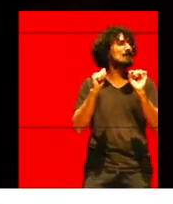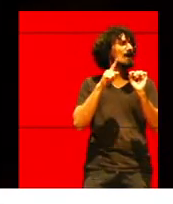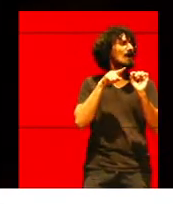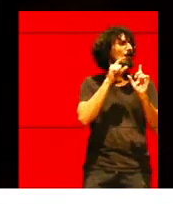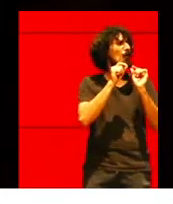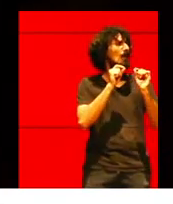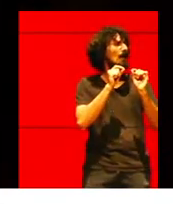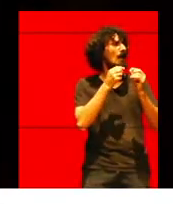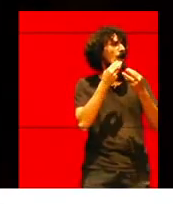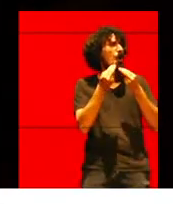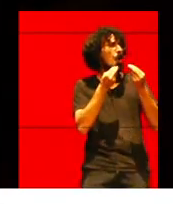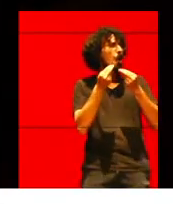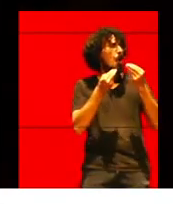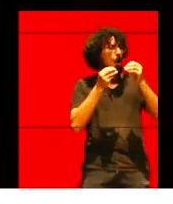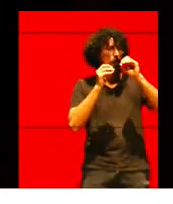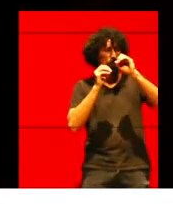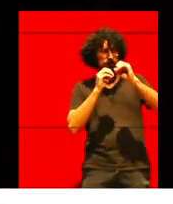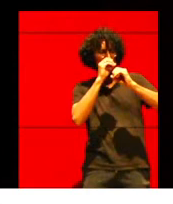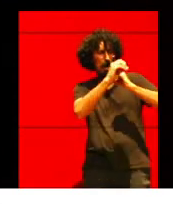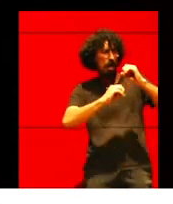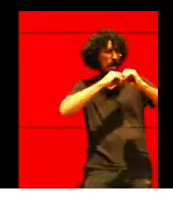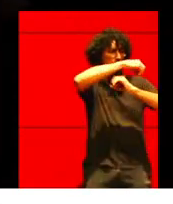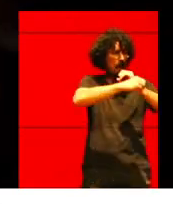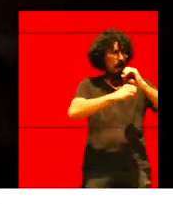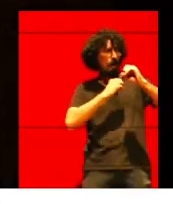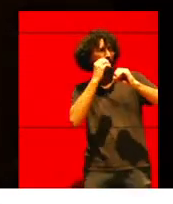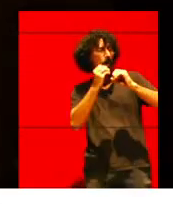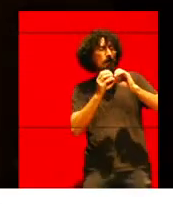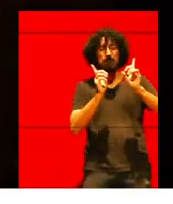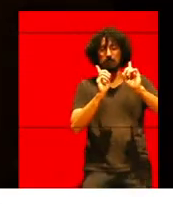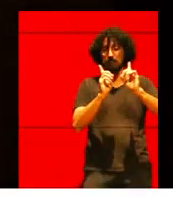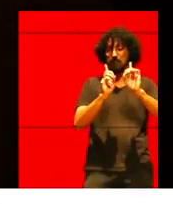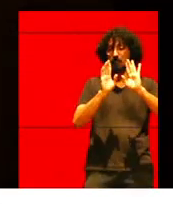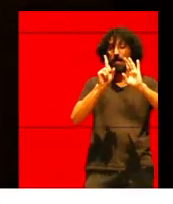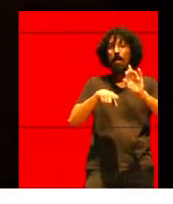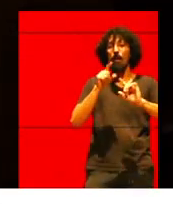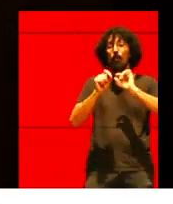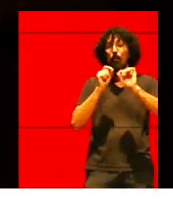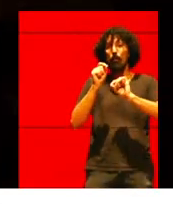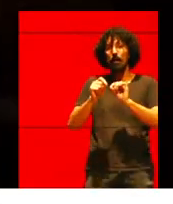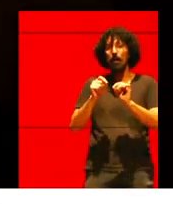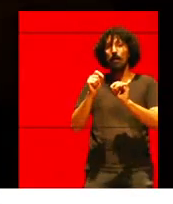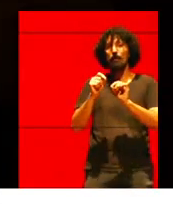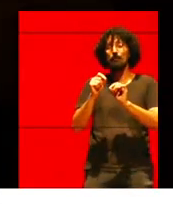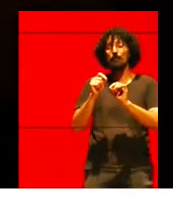Distribuição de elétrons? Não. Eletroquímica é a parte de